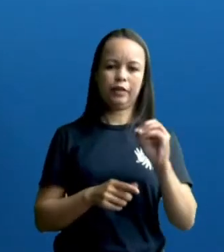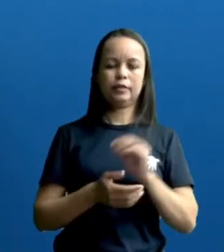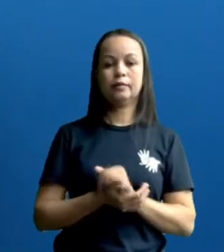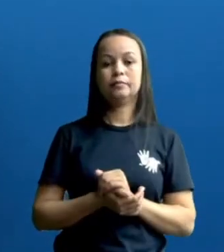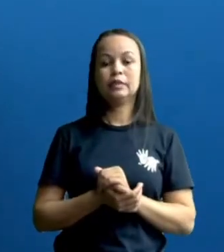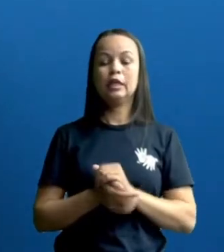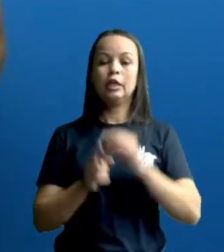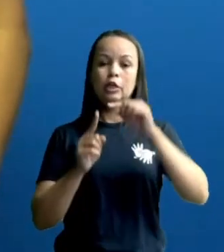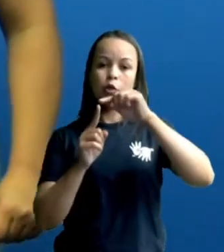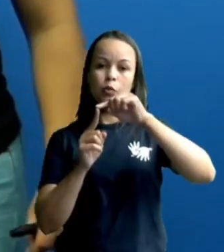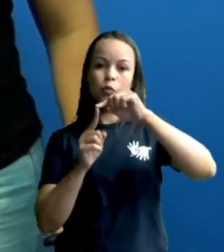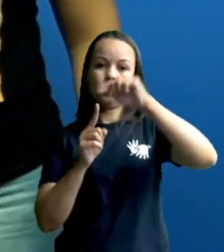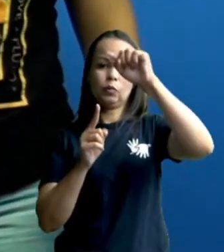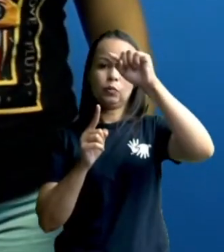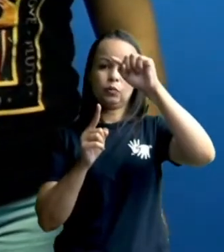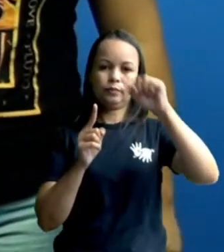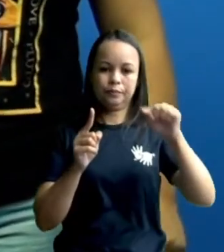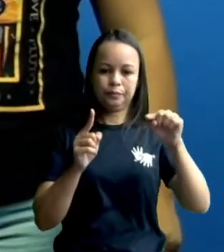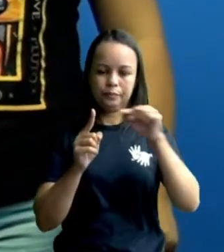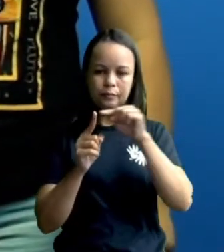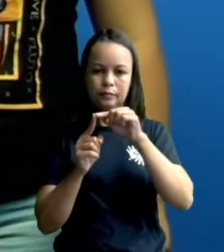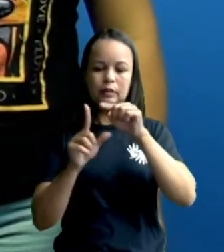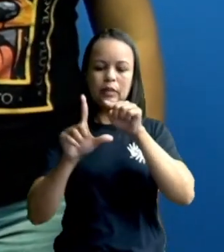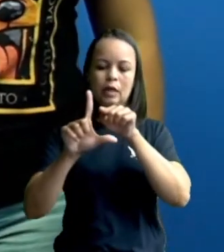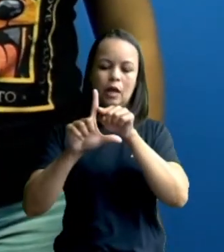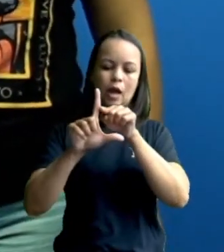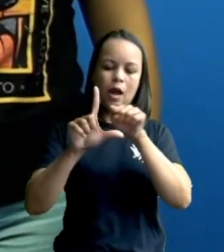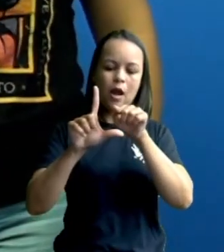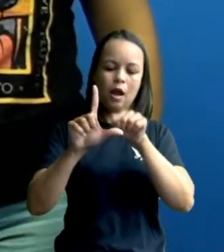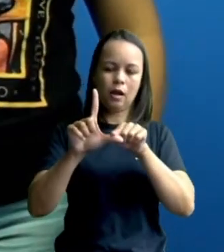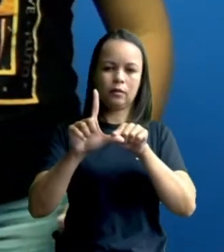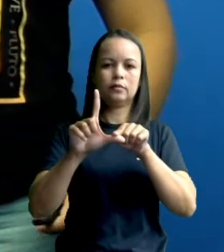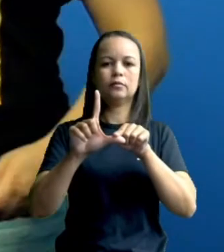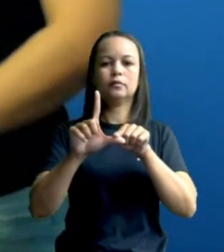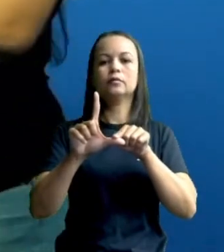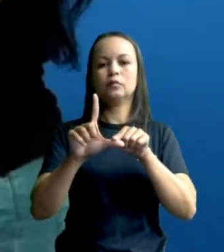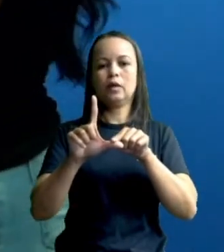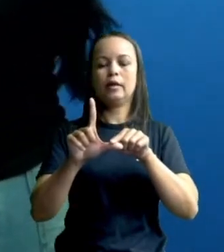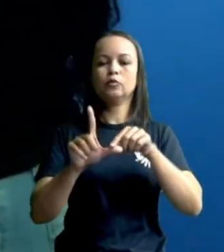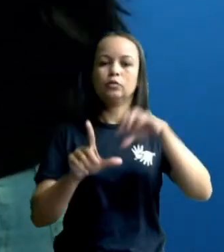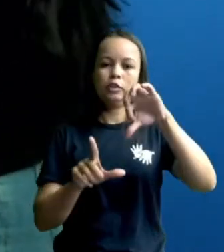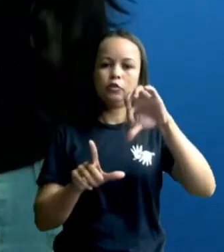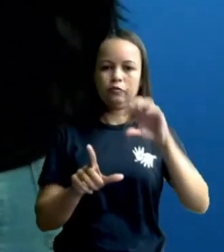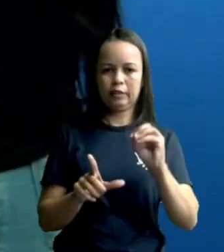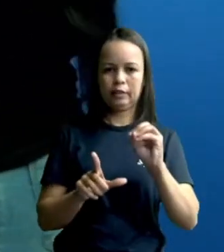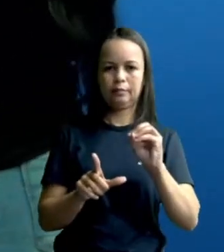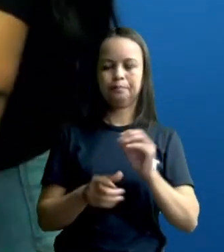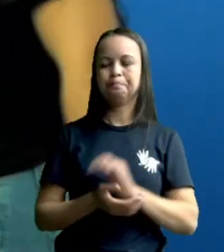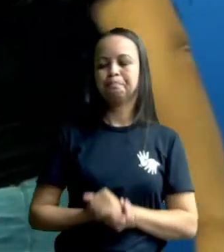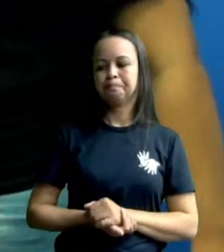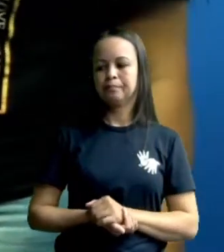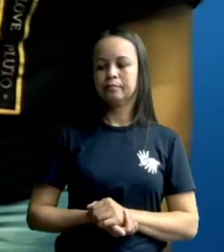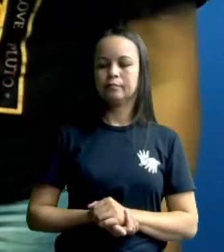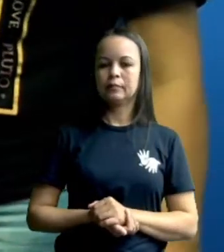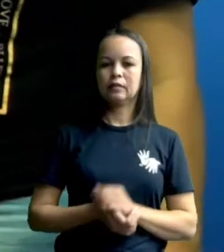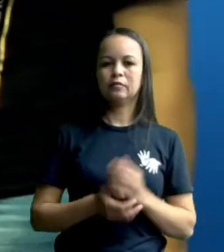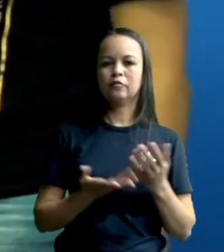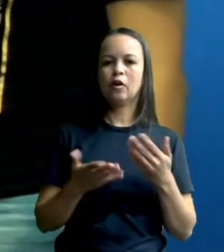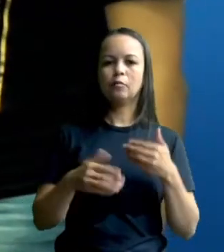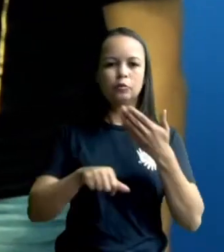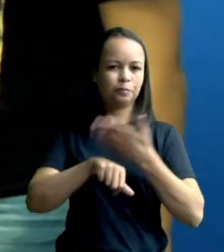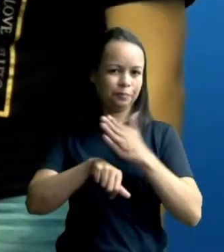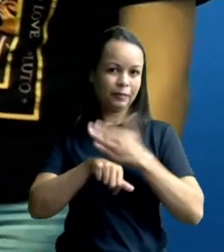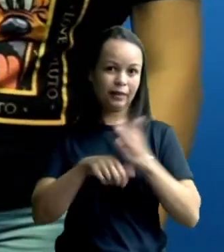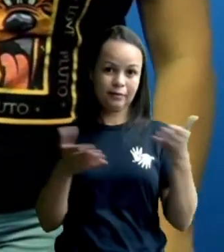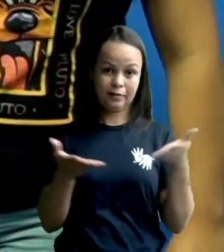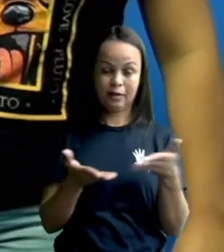triângulo retângulo, que é um triângulo com ângulo reto, ok? Então, vamos lá? Vamos para a